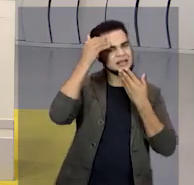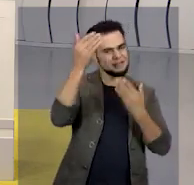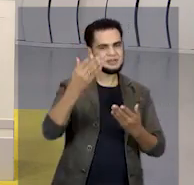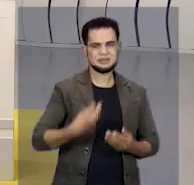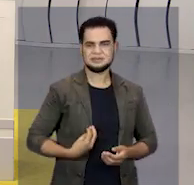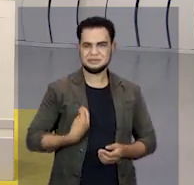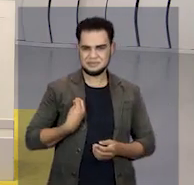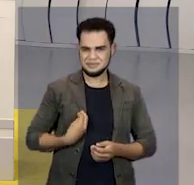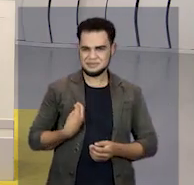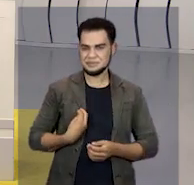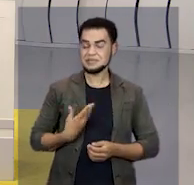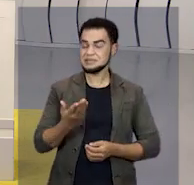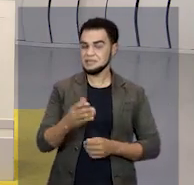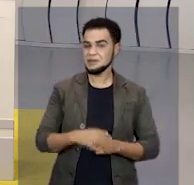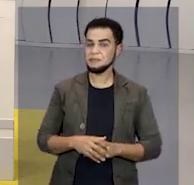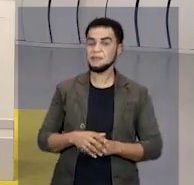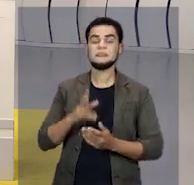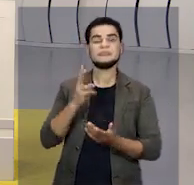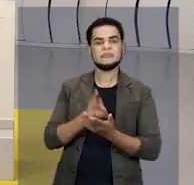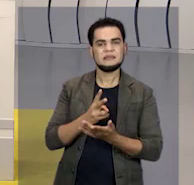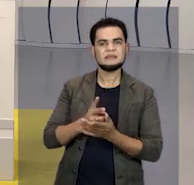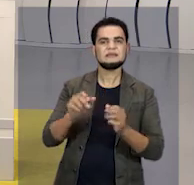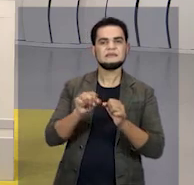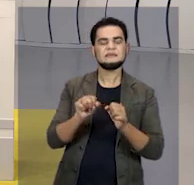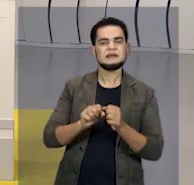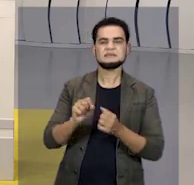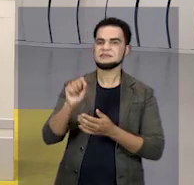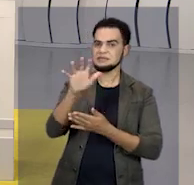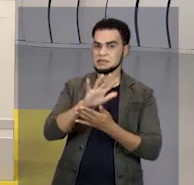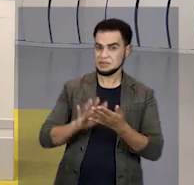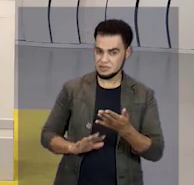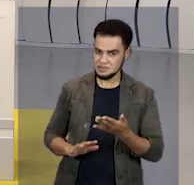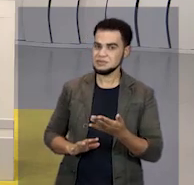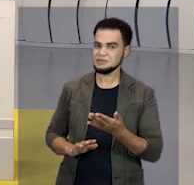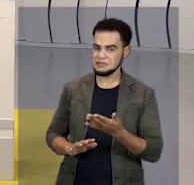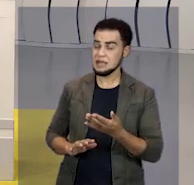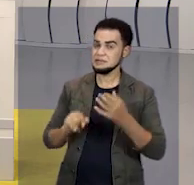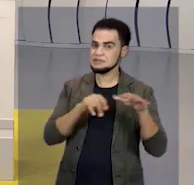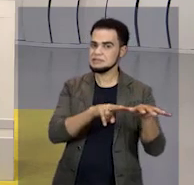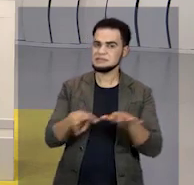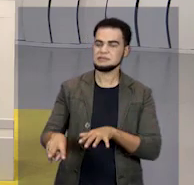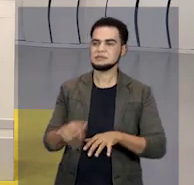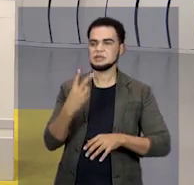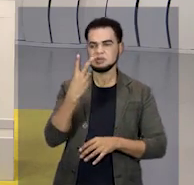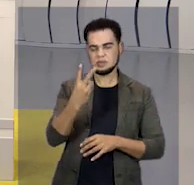participação. Perfeito? Continue, faça os seus exercícios, né, dessa